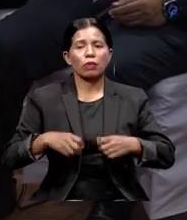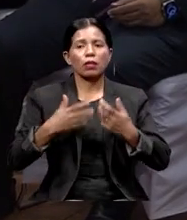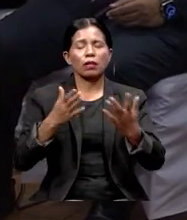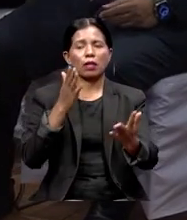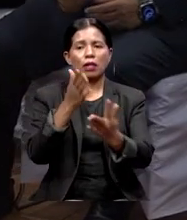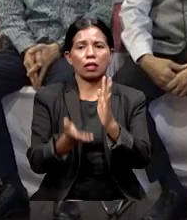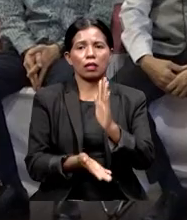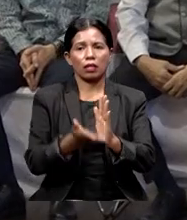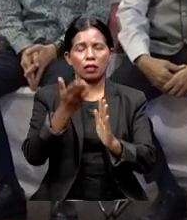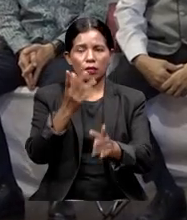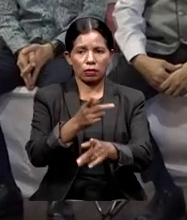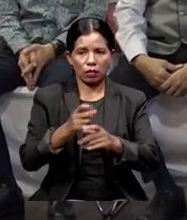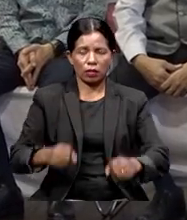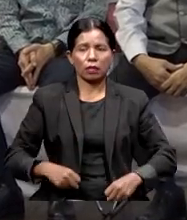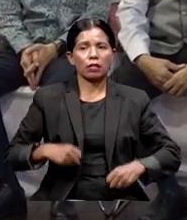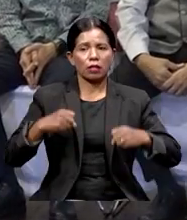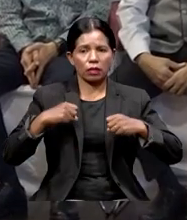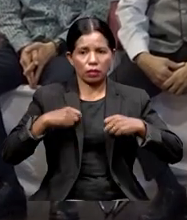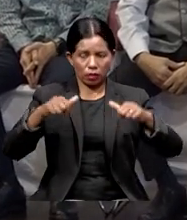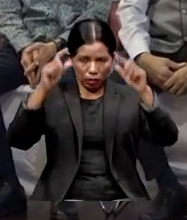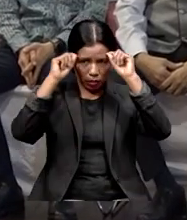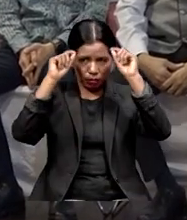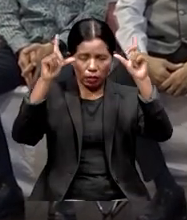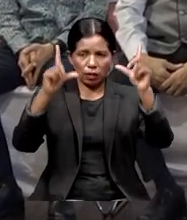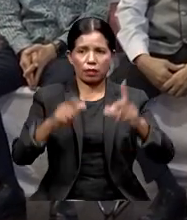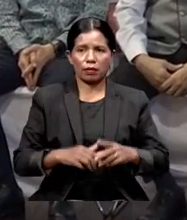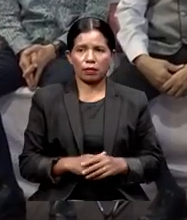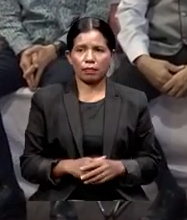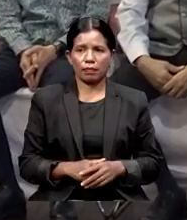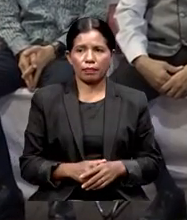qualidade e cuidado saúde primária e a Timor-Leste. Tito Silva, Zinha Lola, Ziemen.